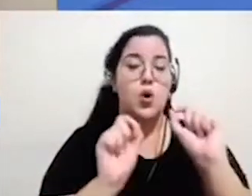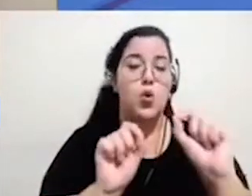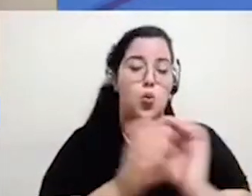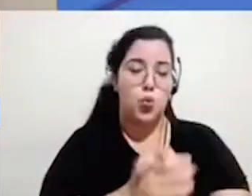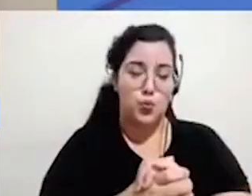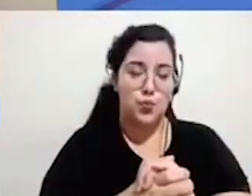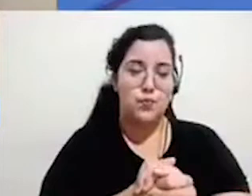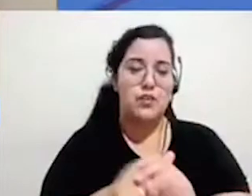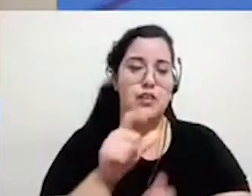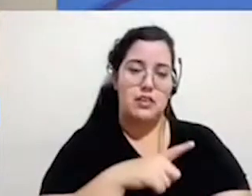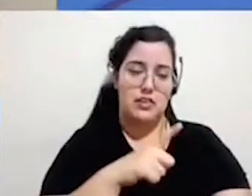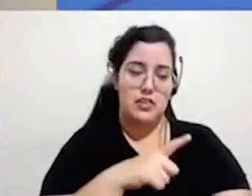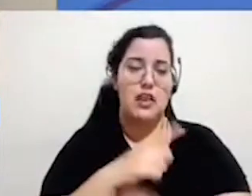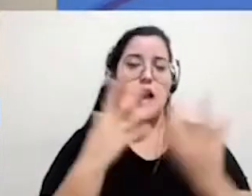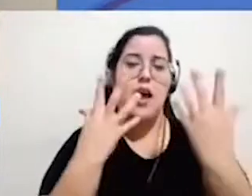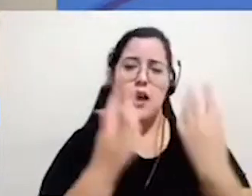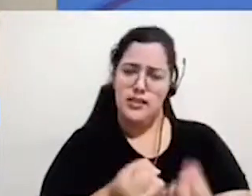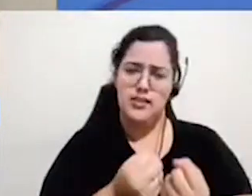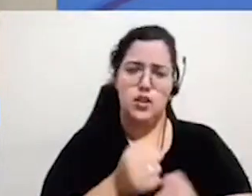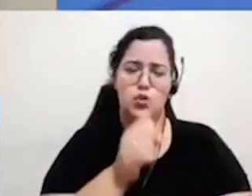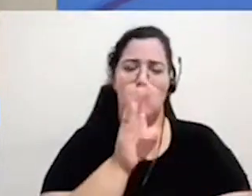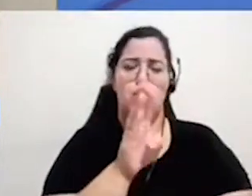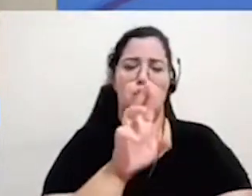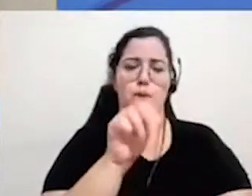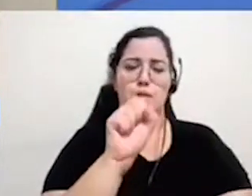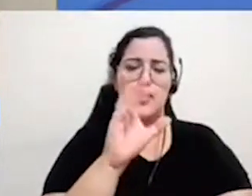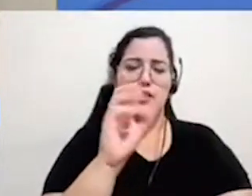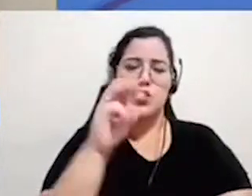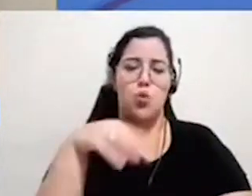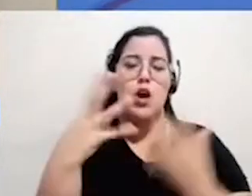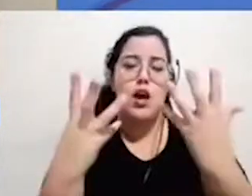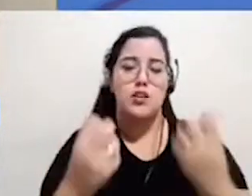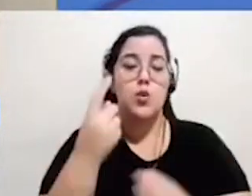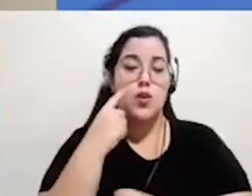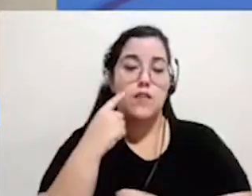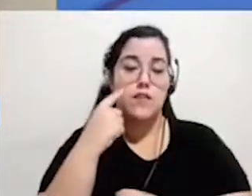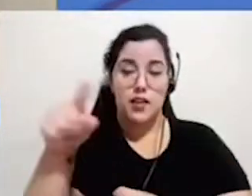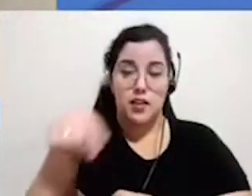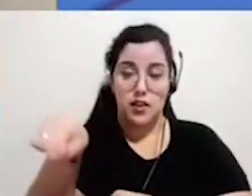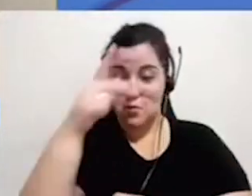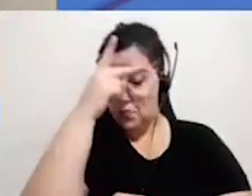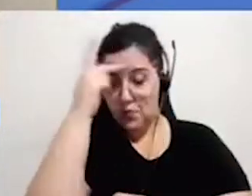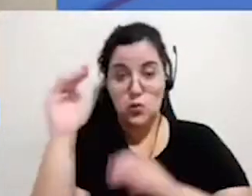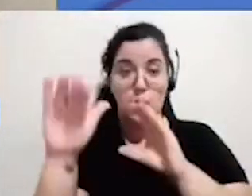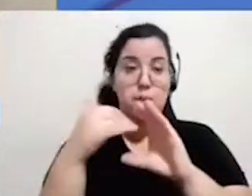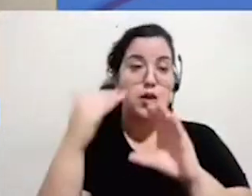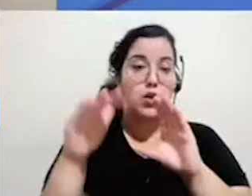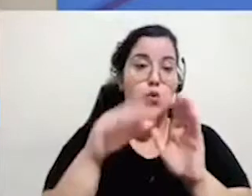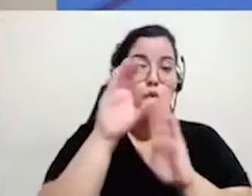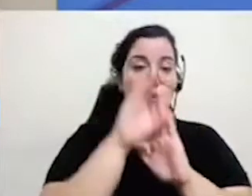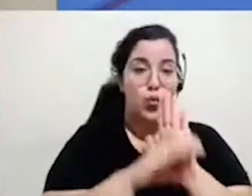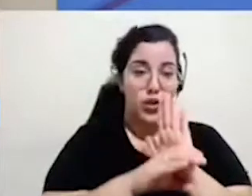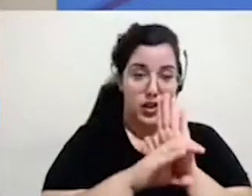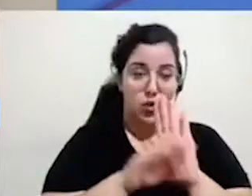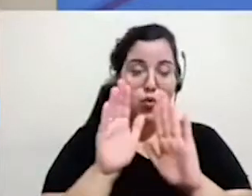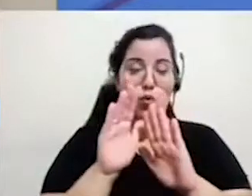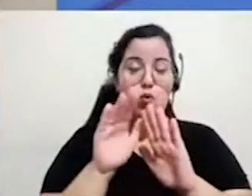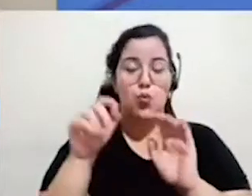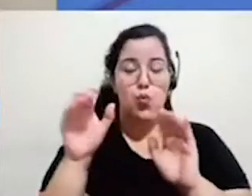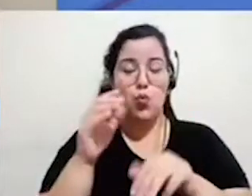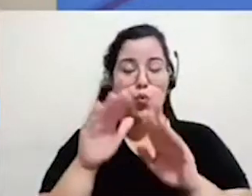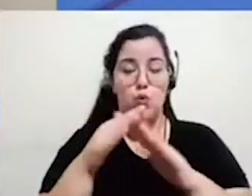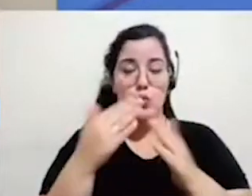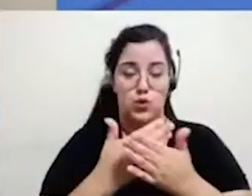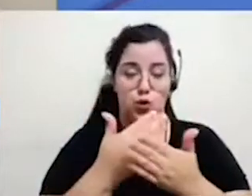se dispôs a analisar currículos de tecnologia do Centro Paula Souza, em São Paulo,